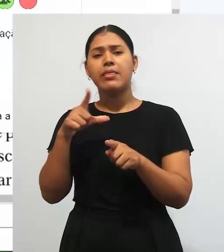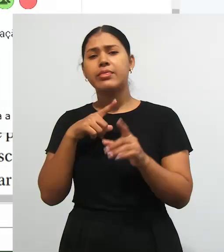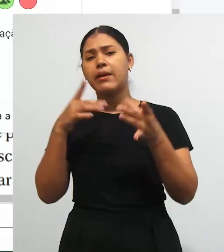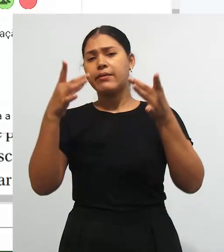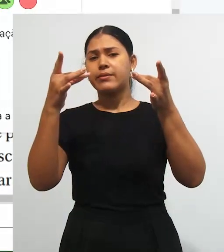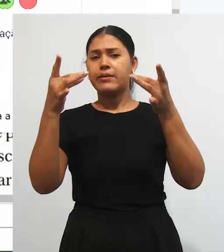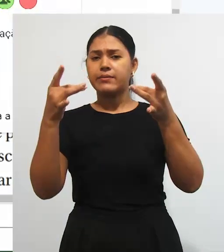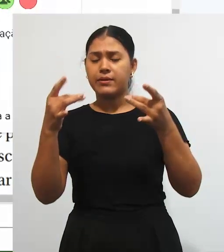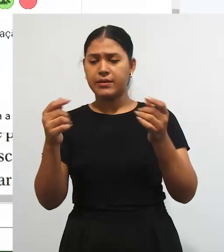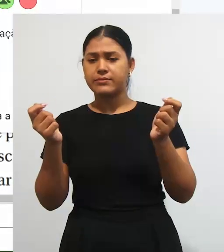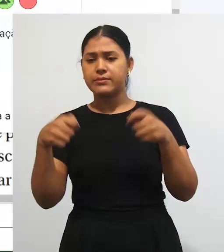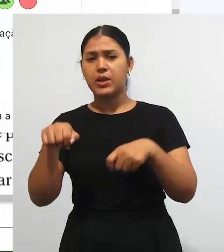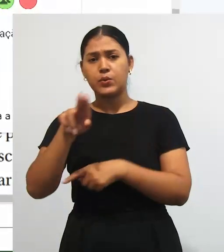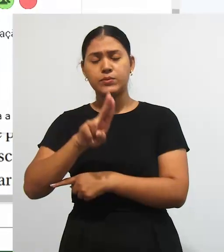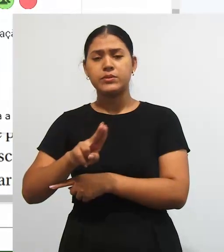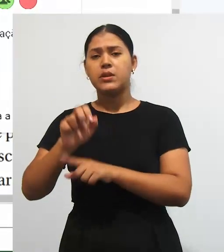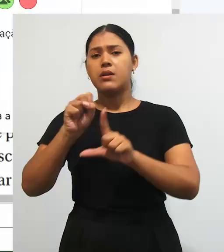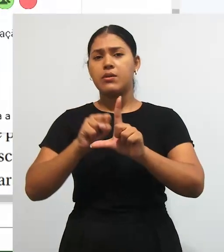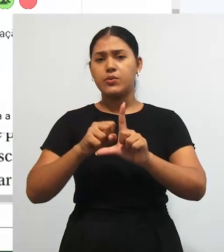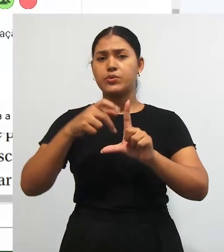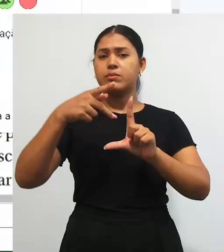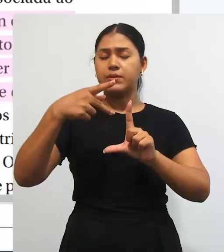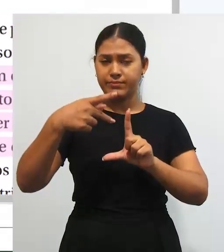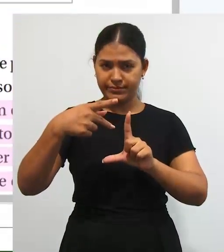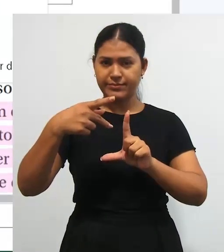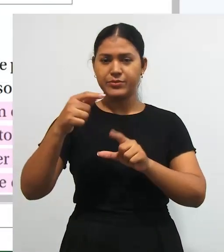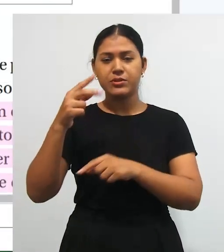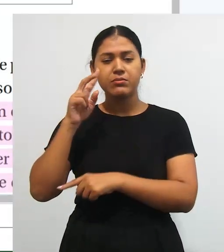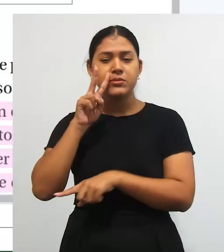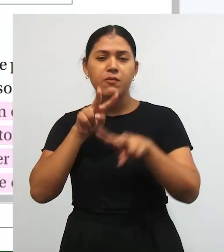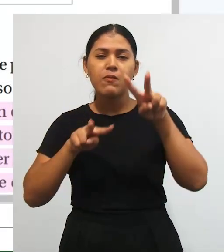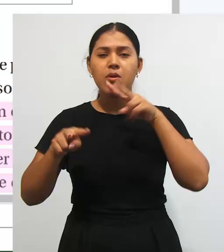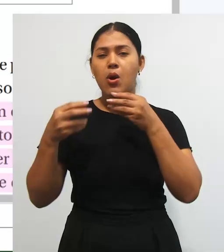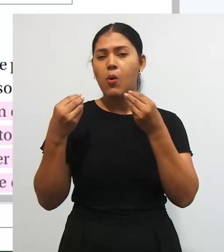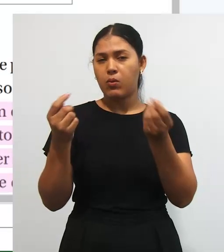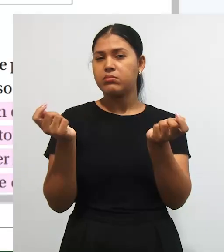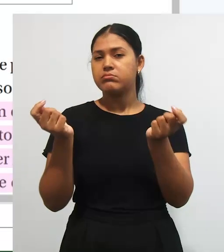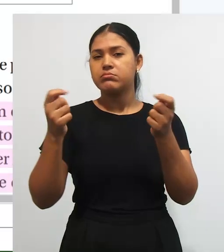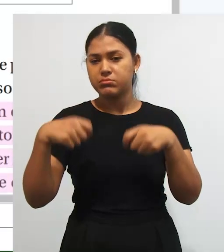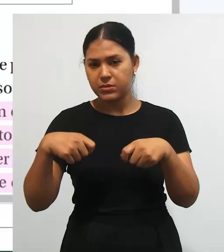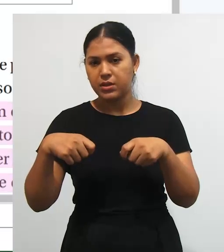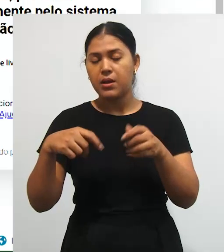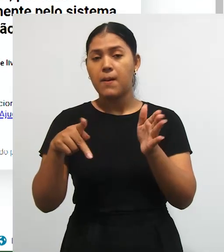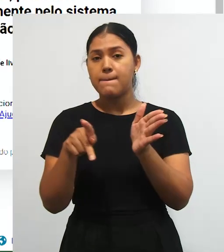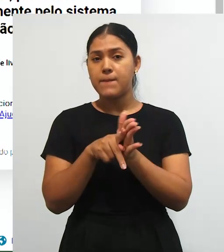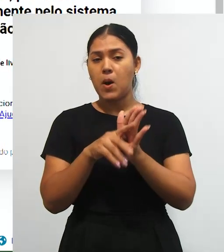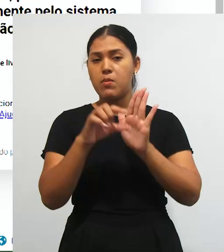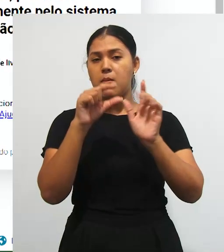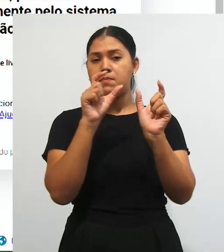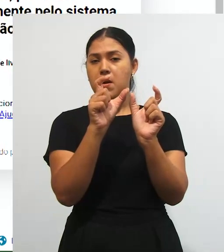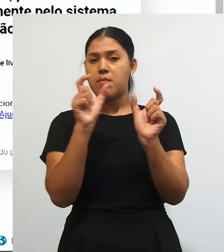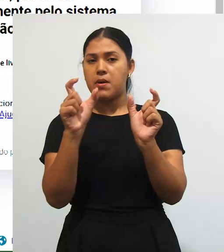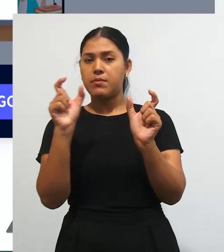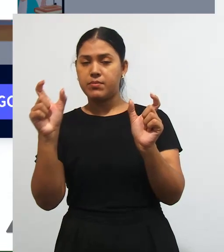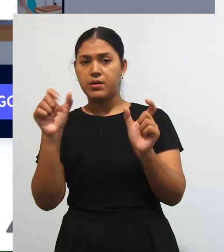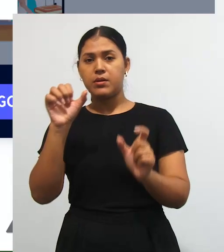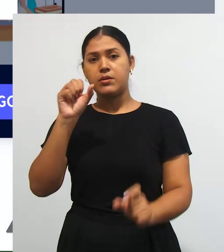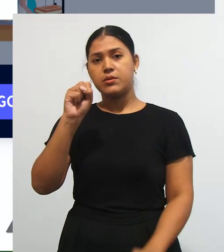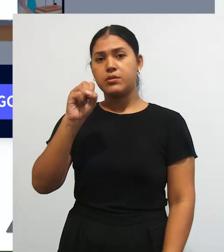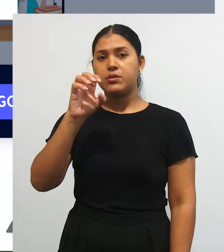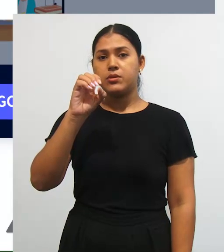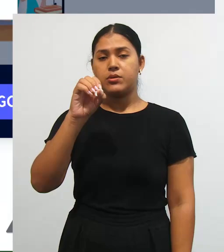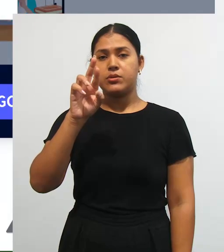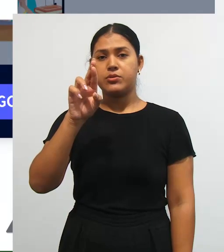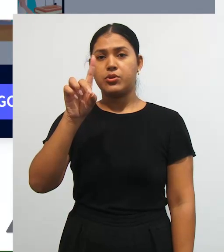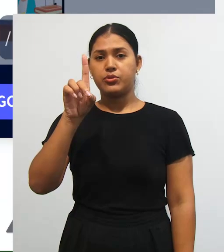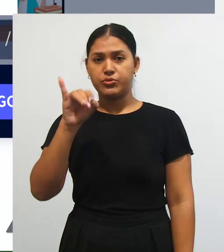esse acesso, mas aqui é só para dar o gostinho. Vocês viram então que eu tenho aqui o esquema do Zord lá na biblioteca e está